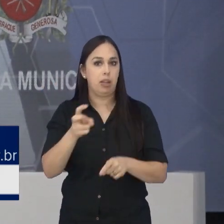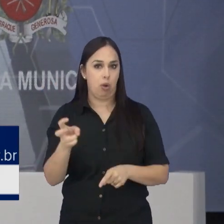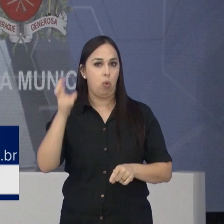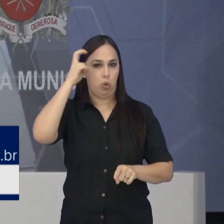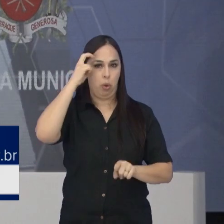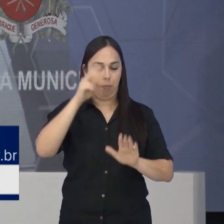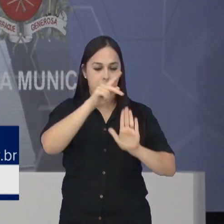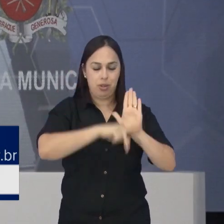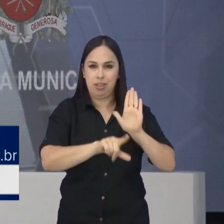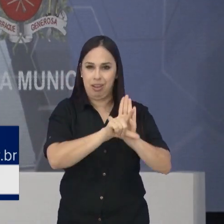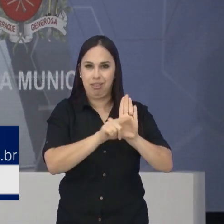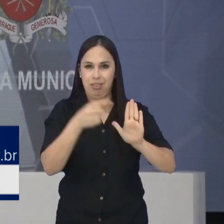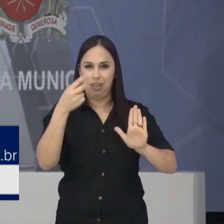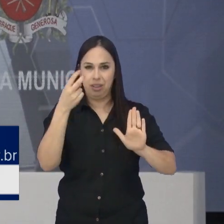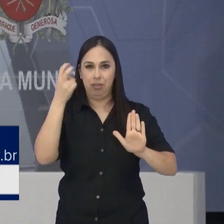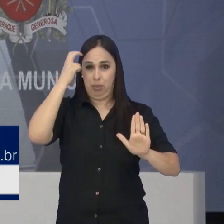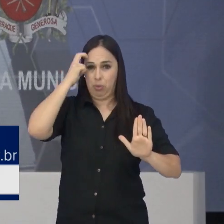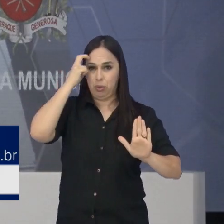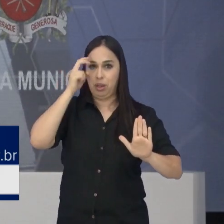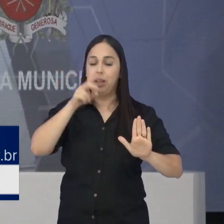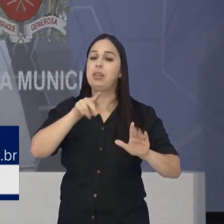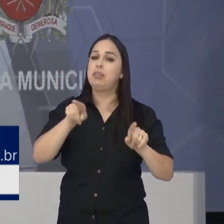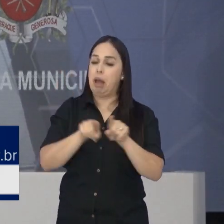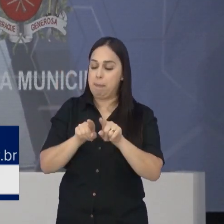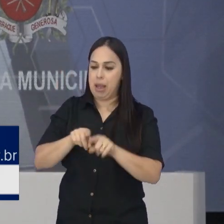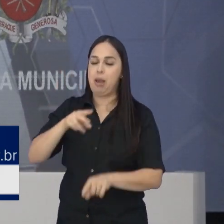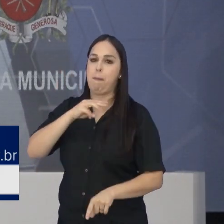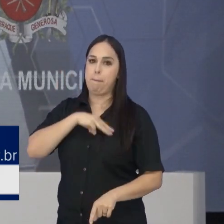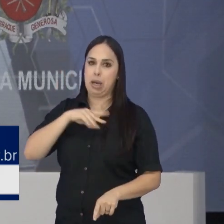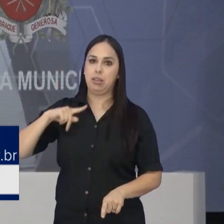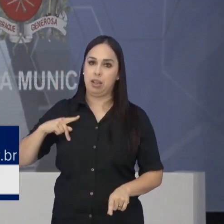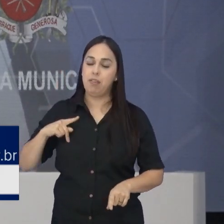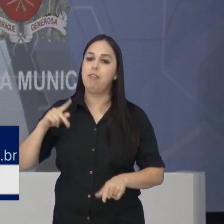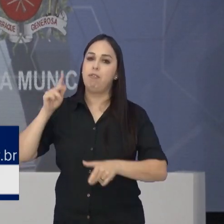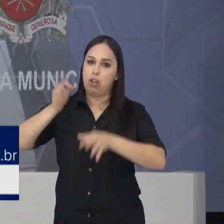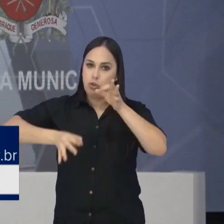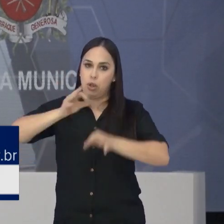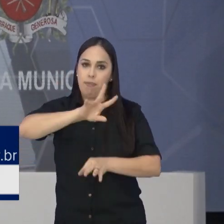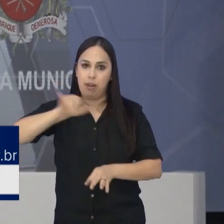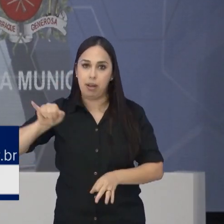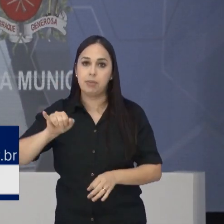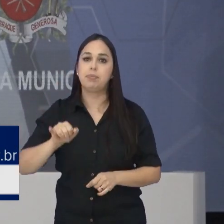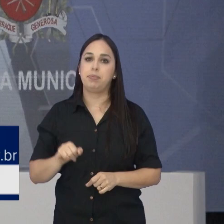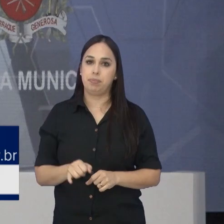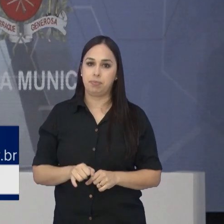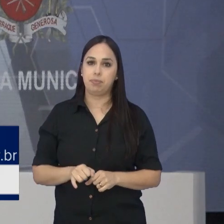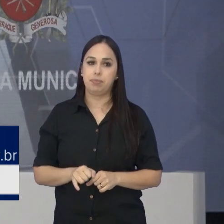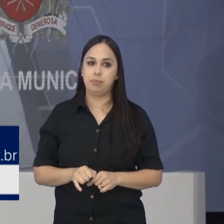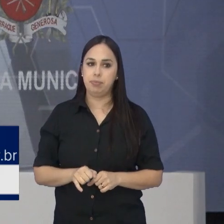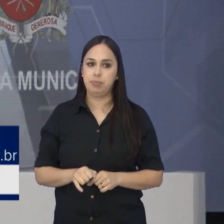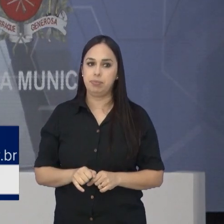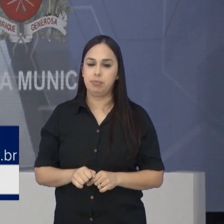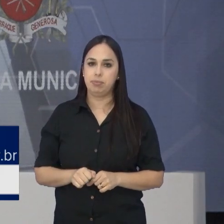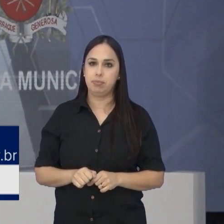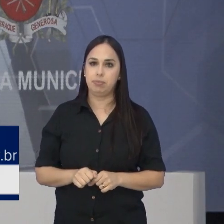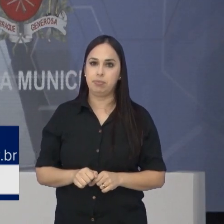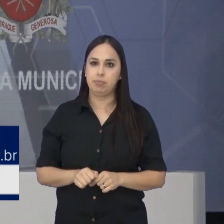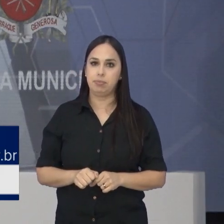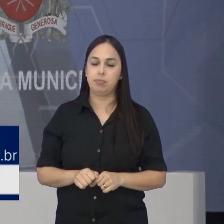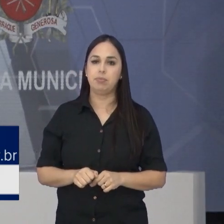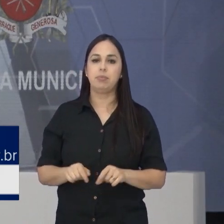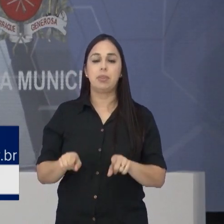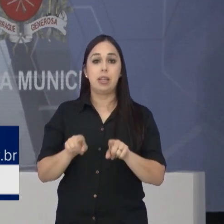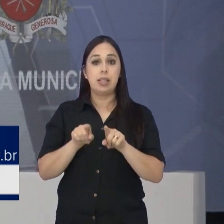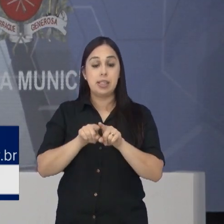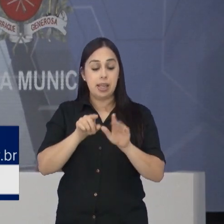pouco tempo, agora há poucos minutos, isso vai ser julgado. E isso daí, com certeza, se tiver inconsistência, se